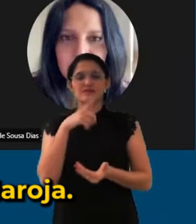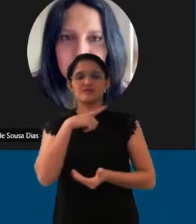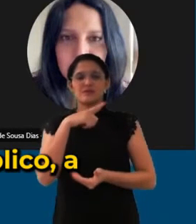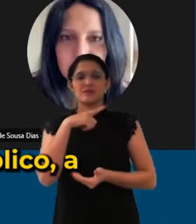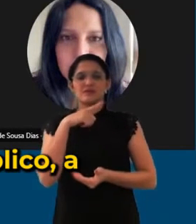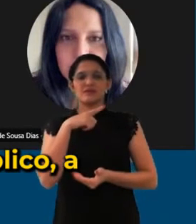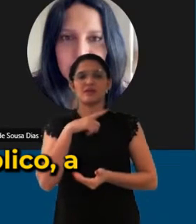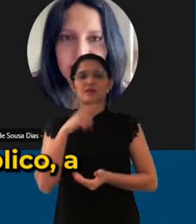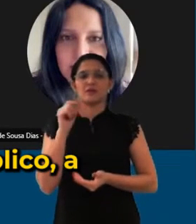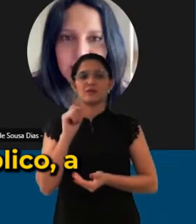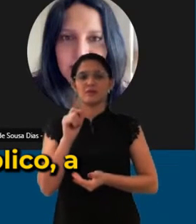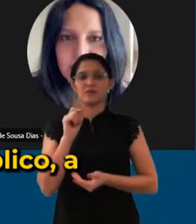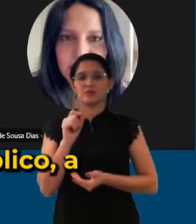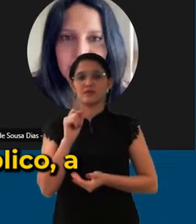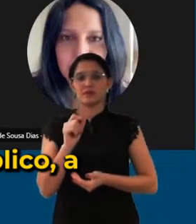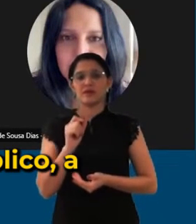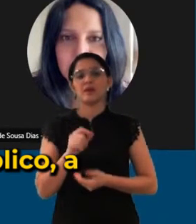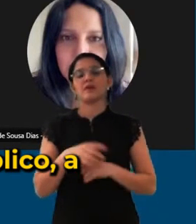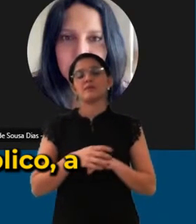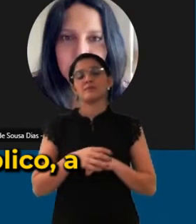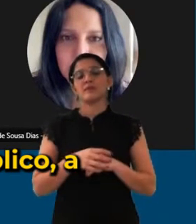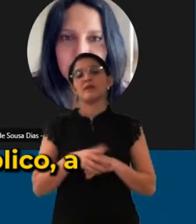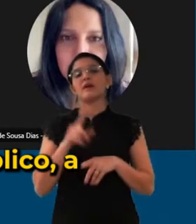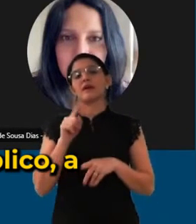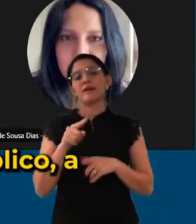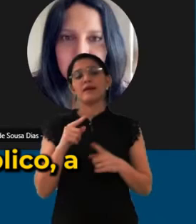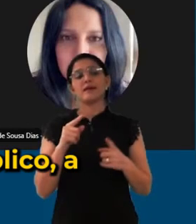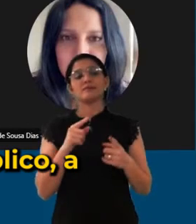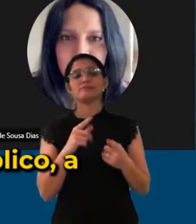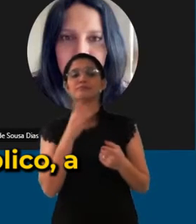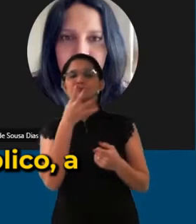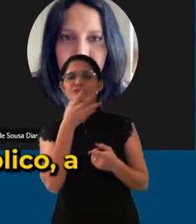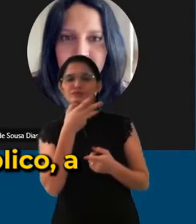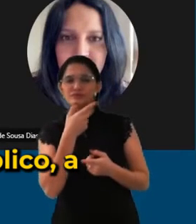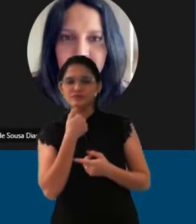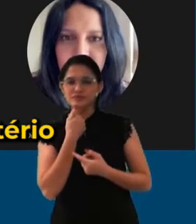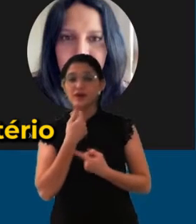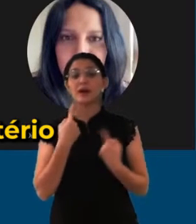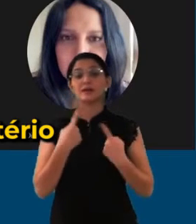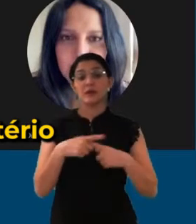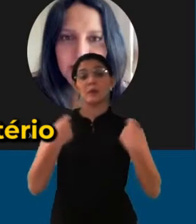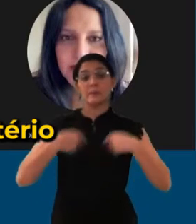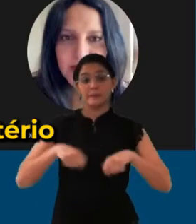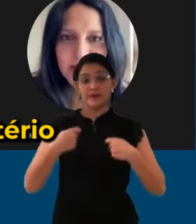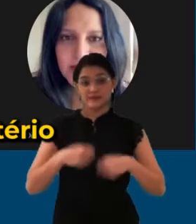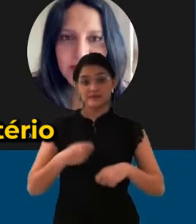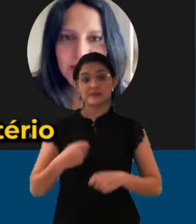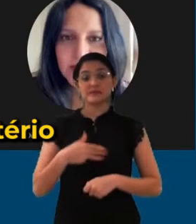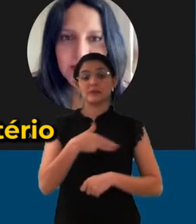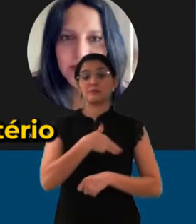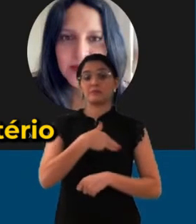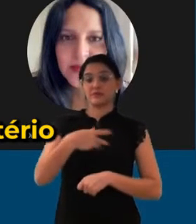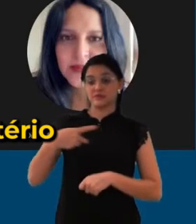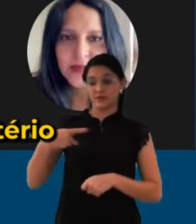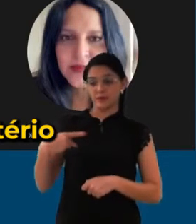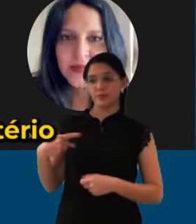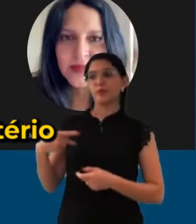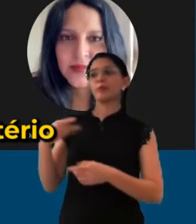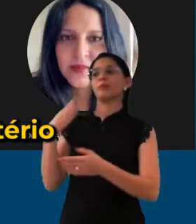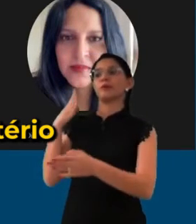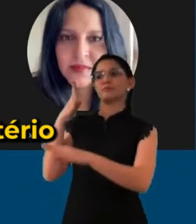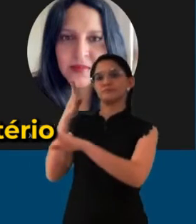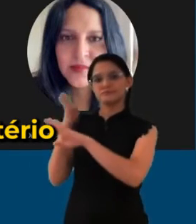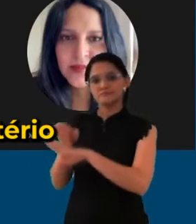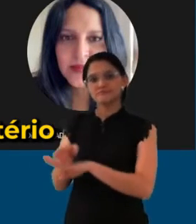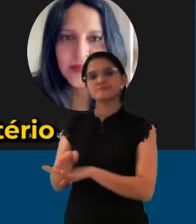doutor Maroja? É preciso a movimentação do Ministério Público, a movimentação do IBRAM, autos de infração, recomendação